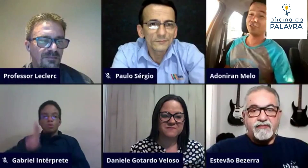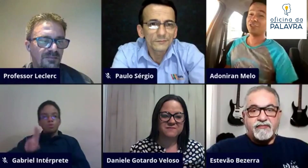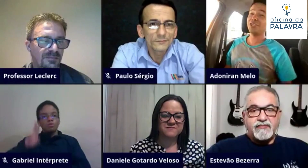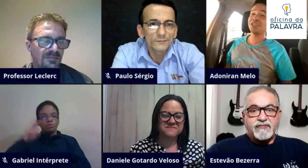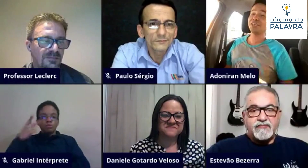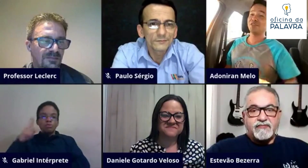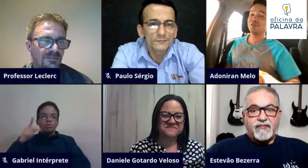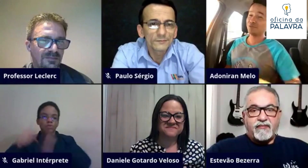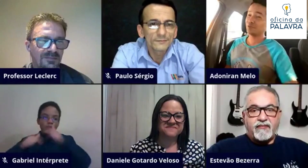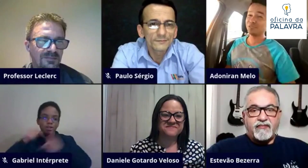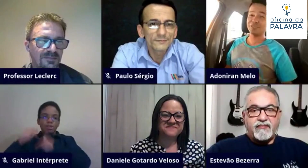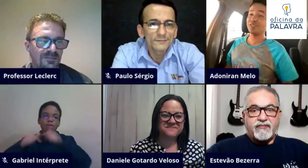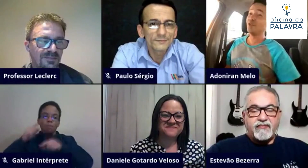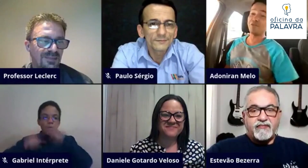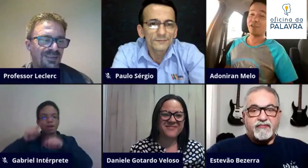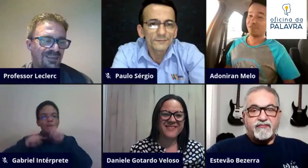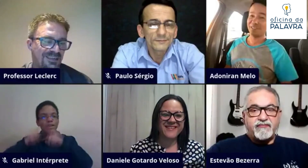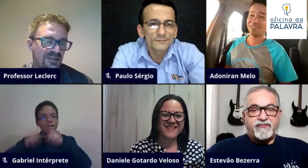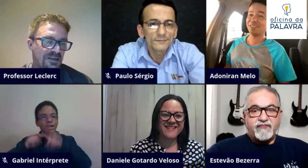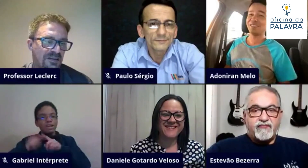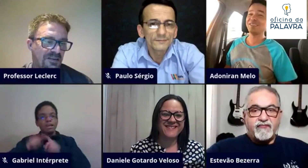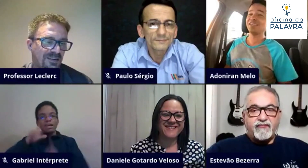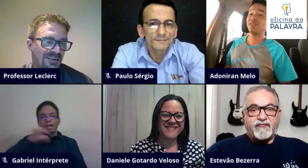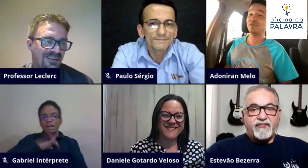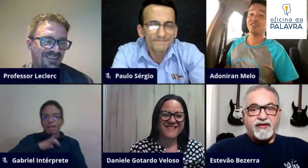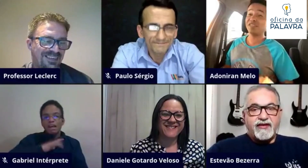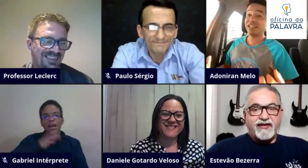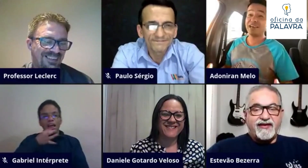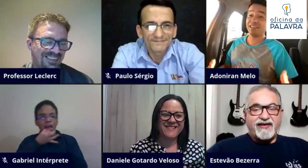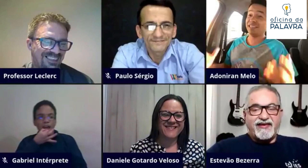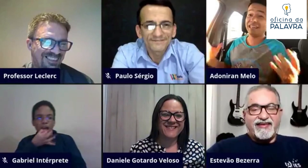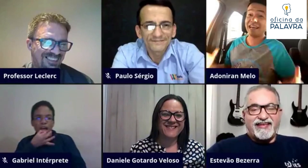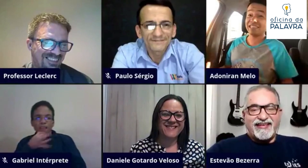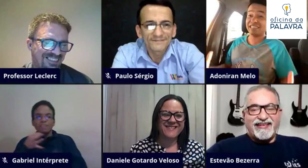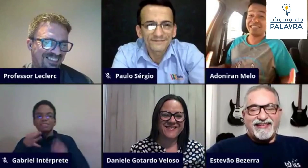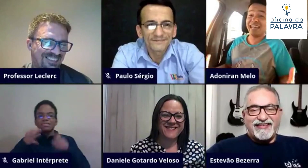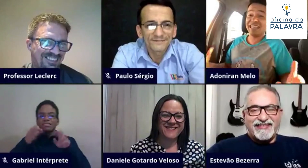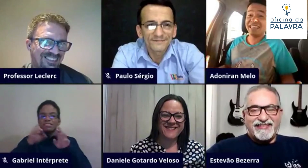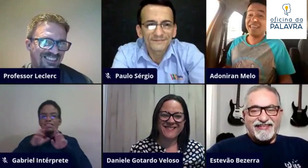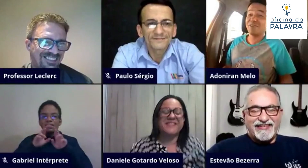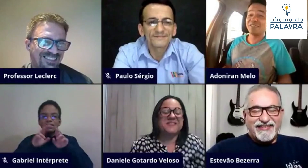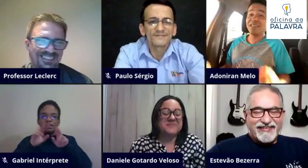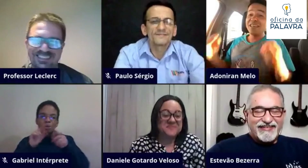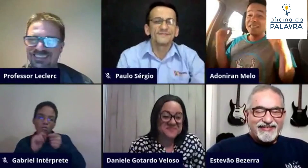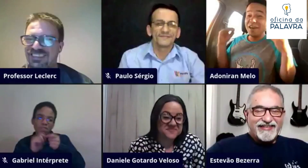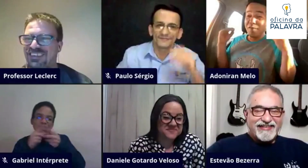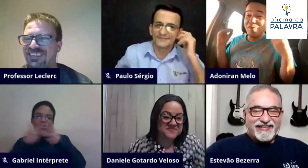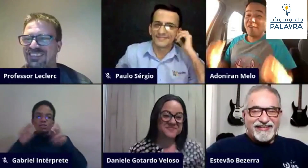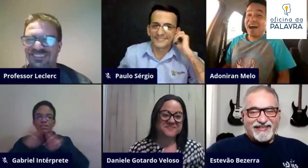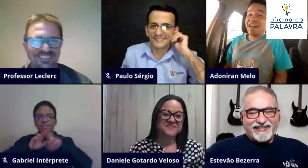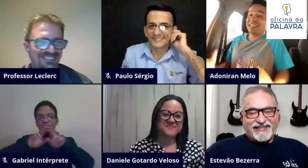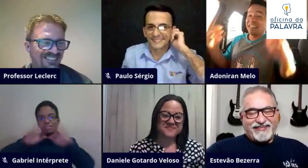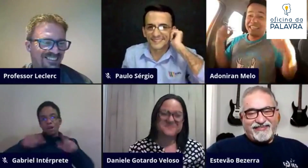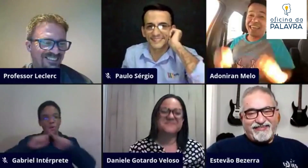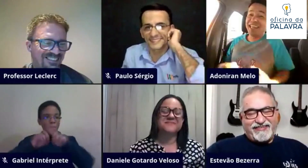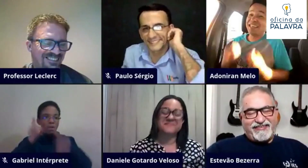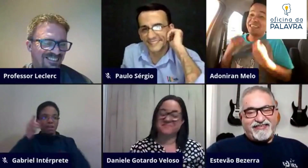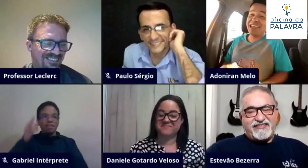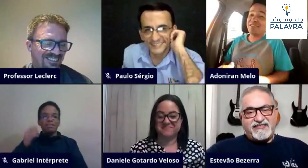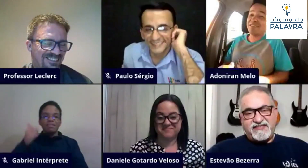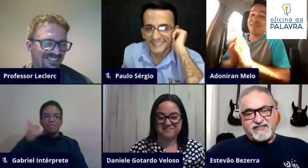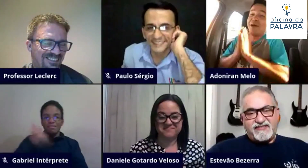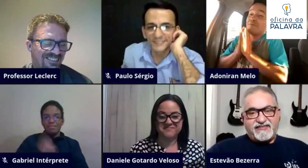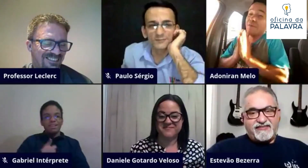material, critica, tem algumas coisas que a gente não vai fazer daquele jeito. Eu falo, graças a Deus, não faça